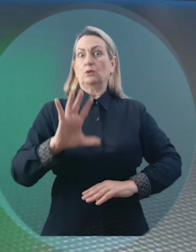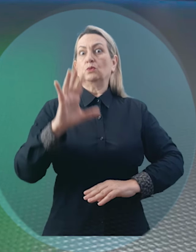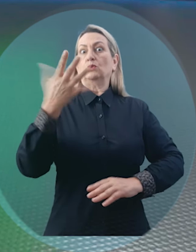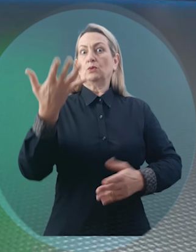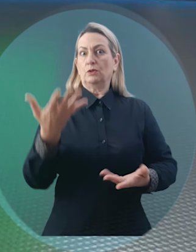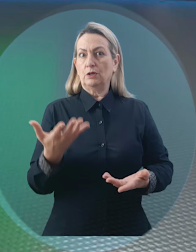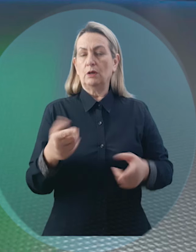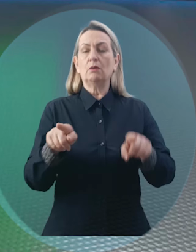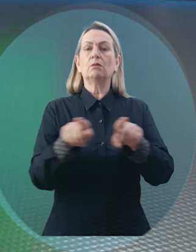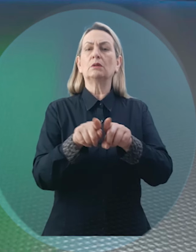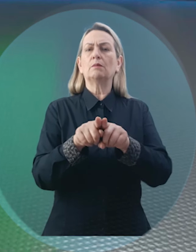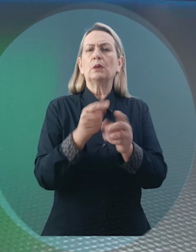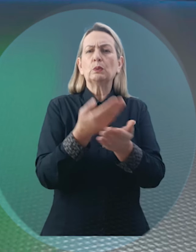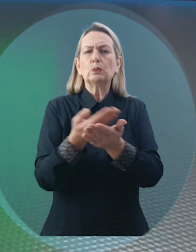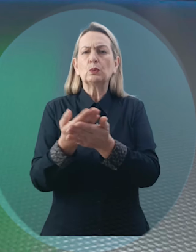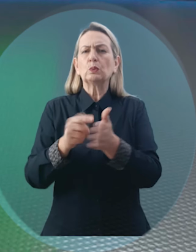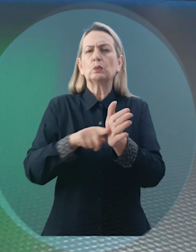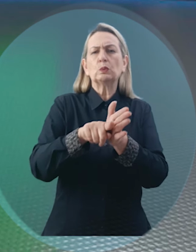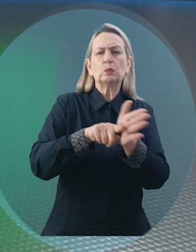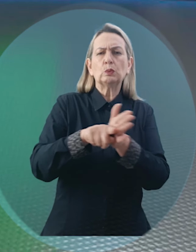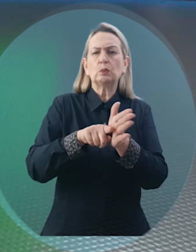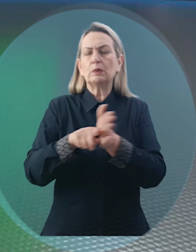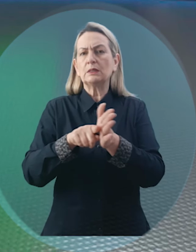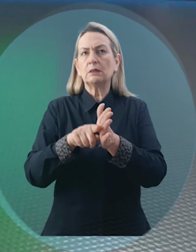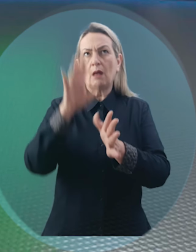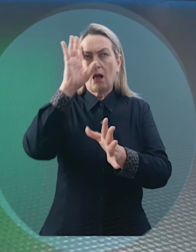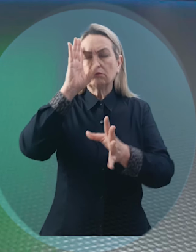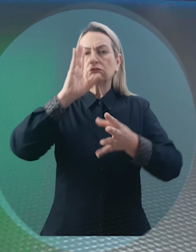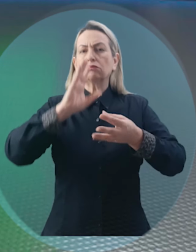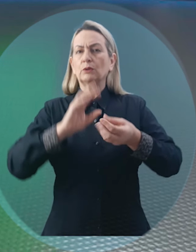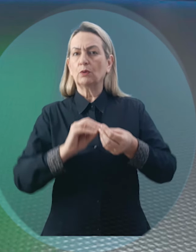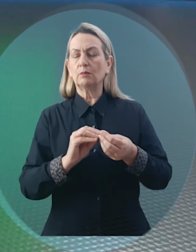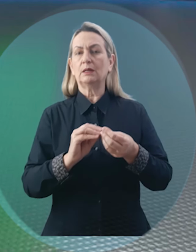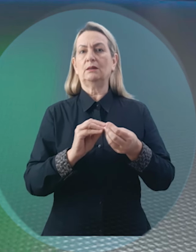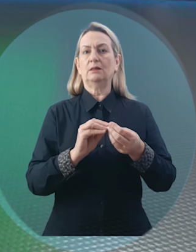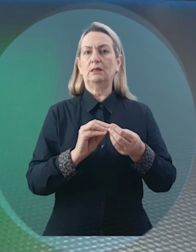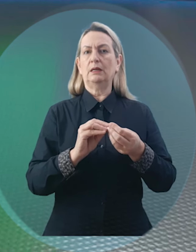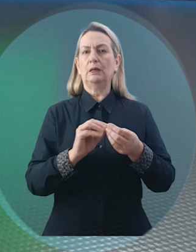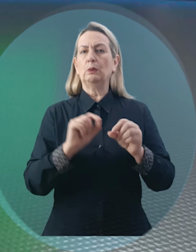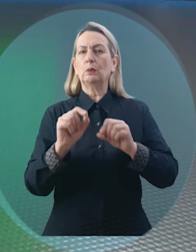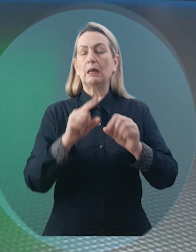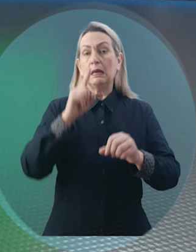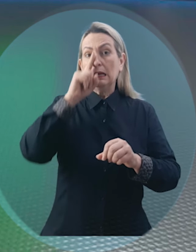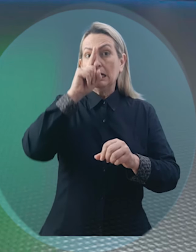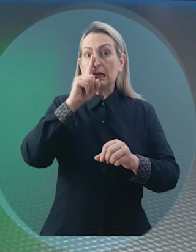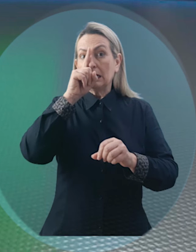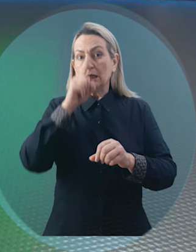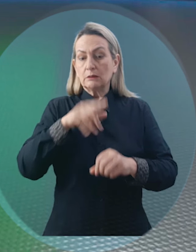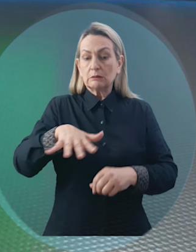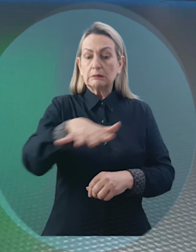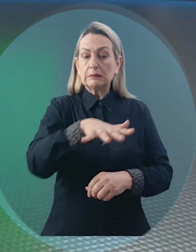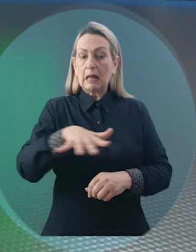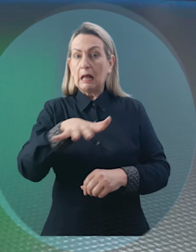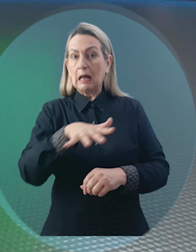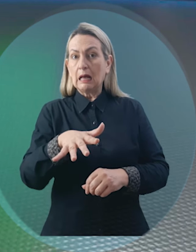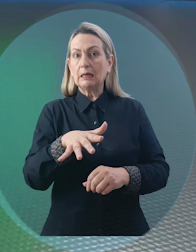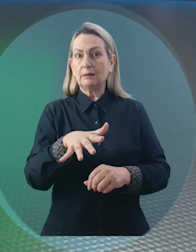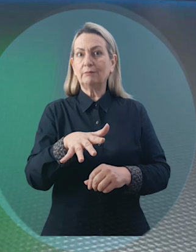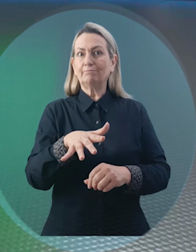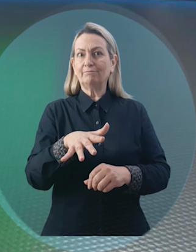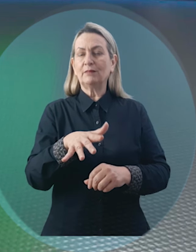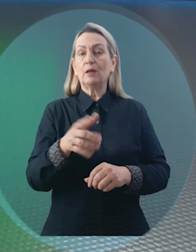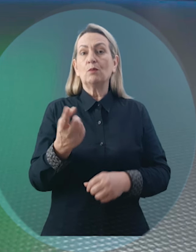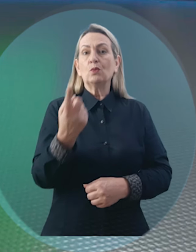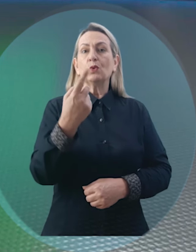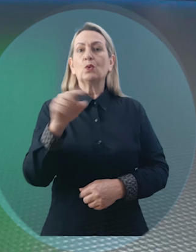aquela nova situação a realização de estudos e pesquisas para compreender as fragilidades e os riscos